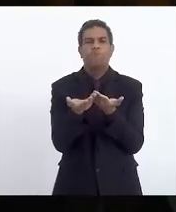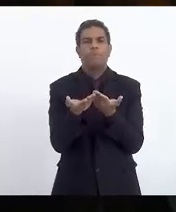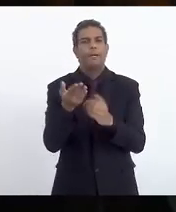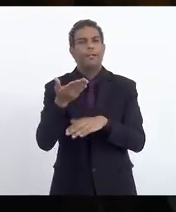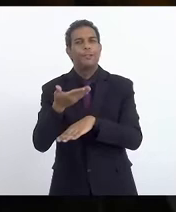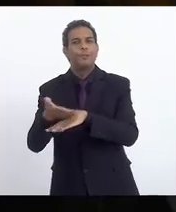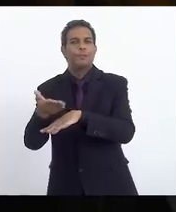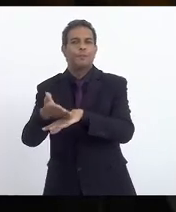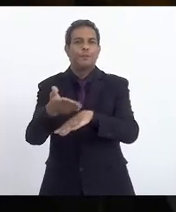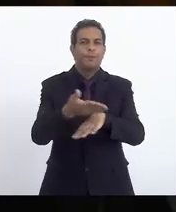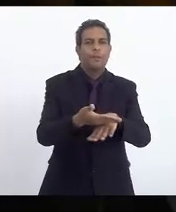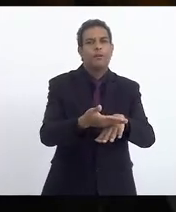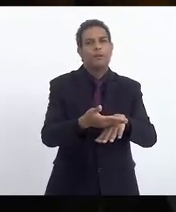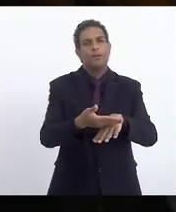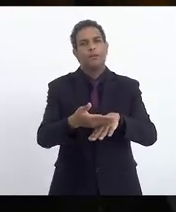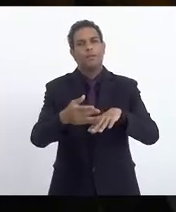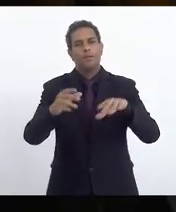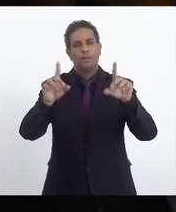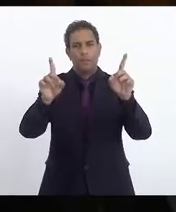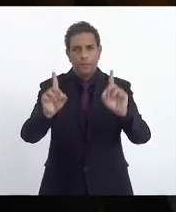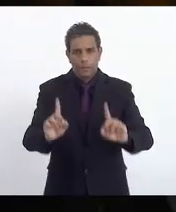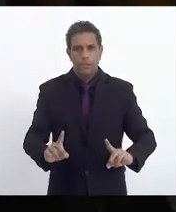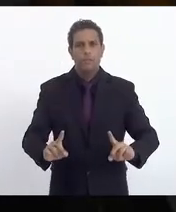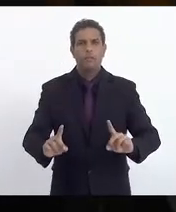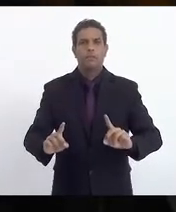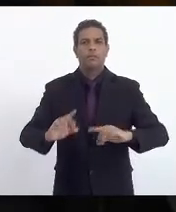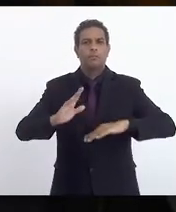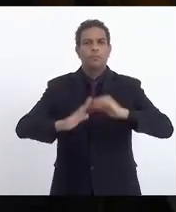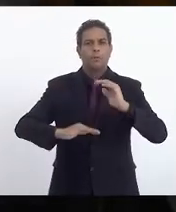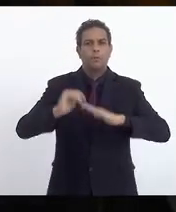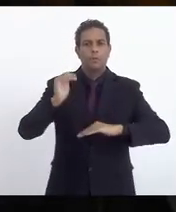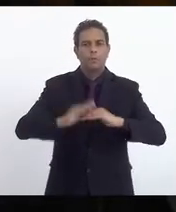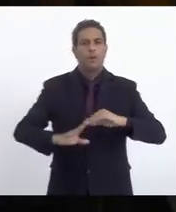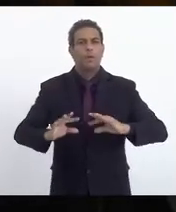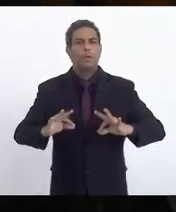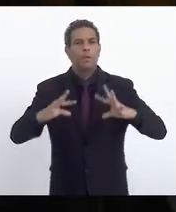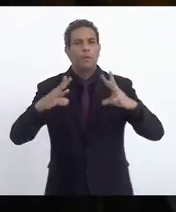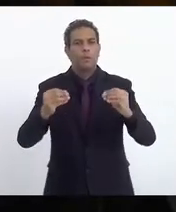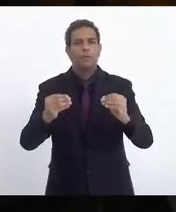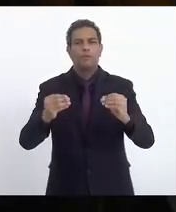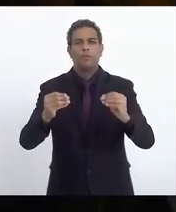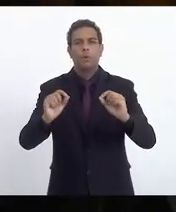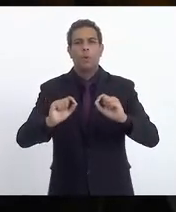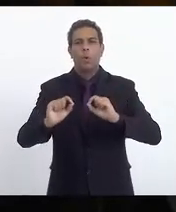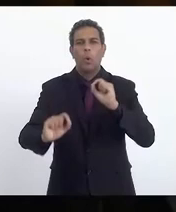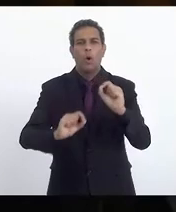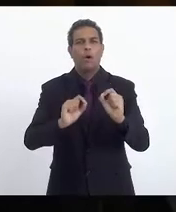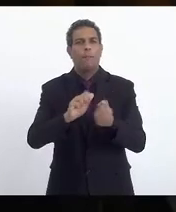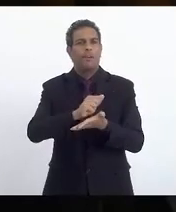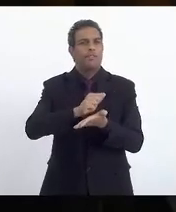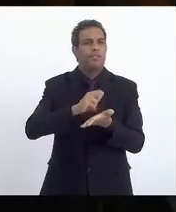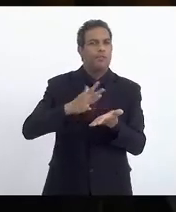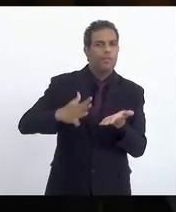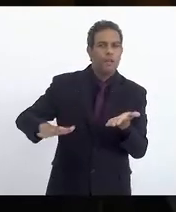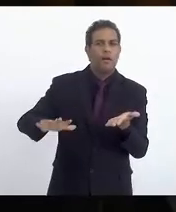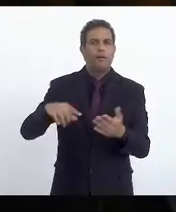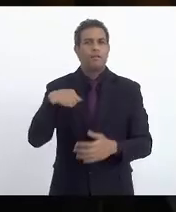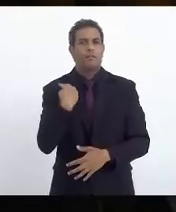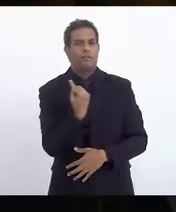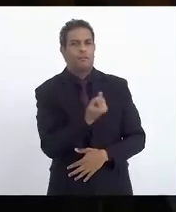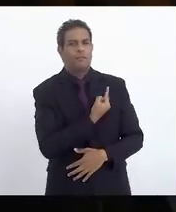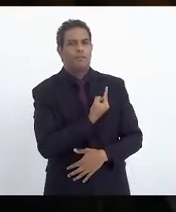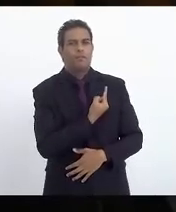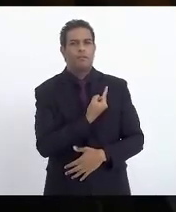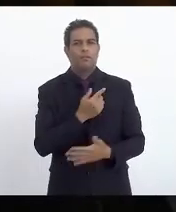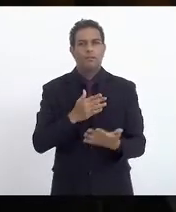Cidadania para o exercício das atividades profissionais para o exercício de toda e qualquer atividade que